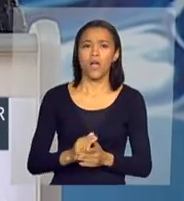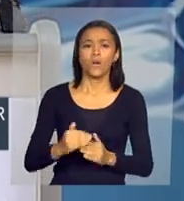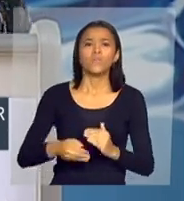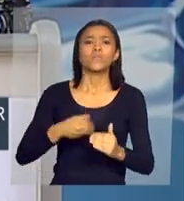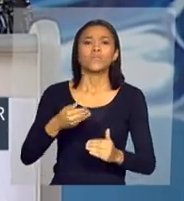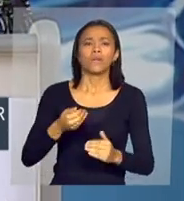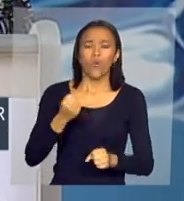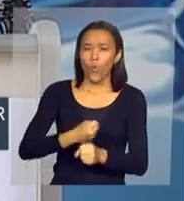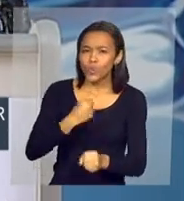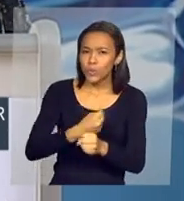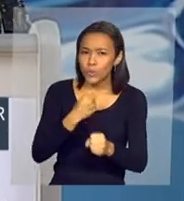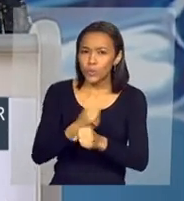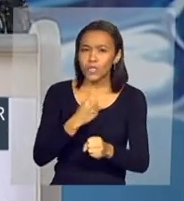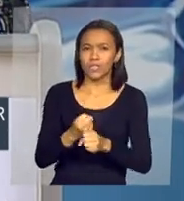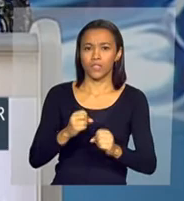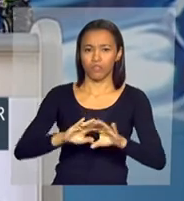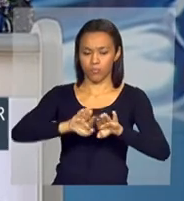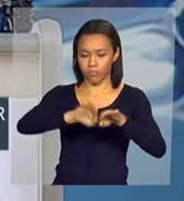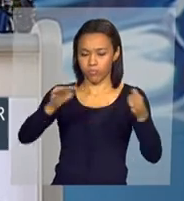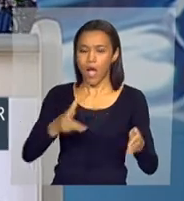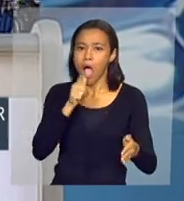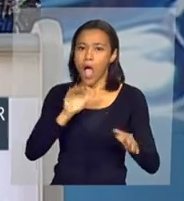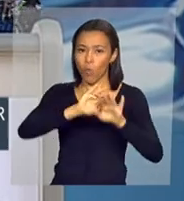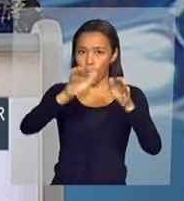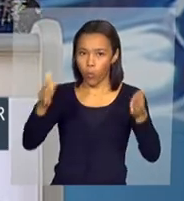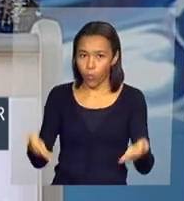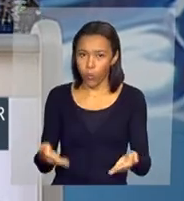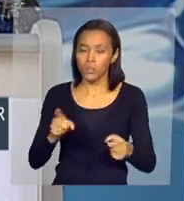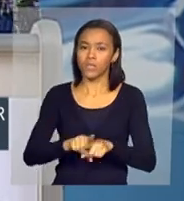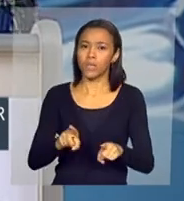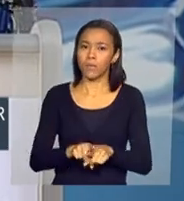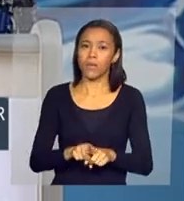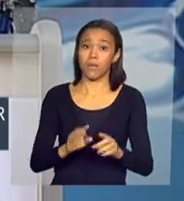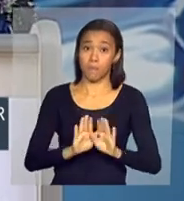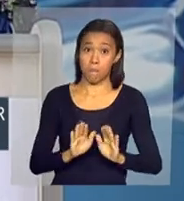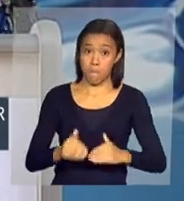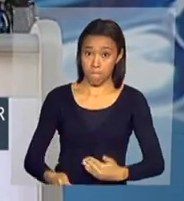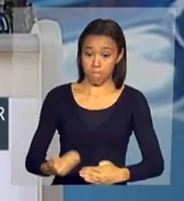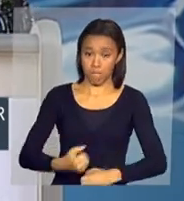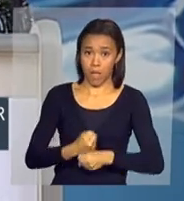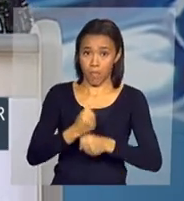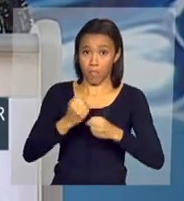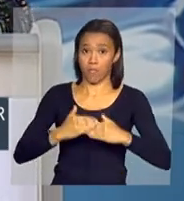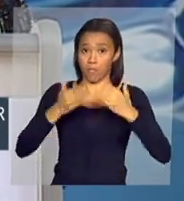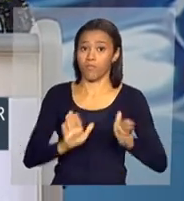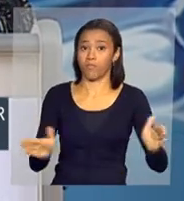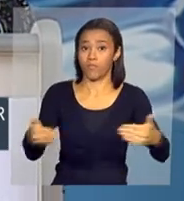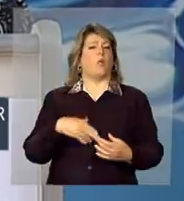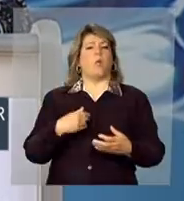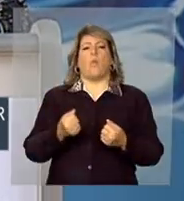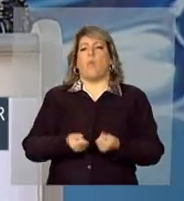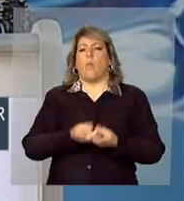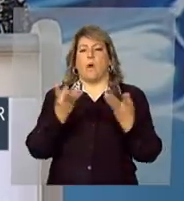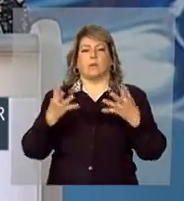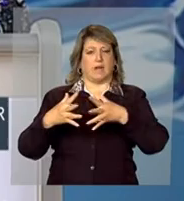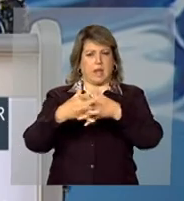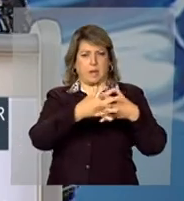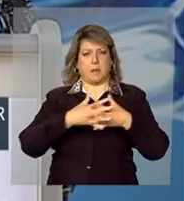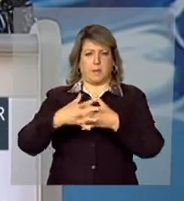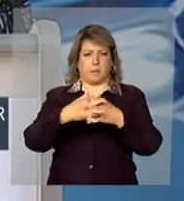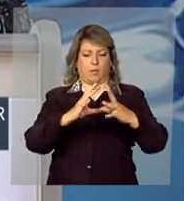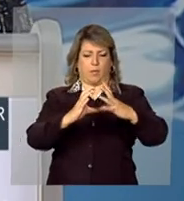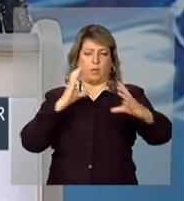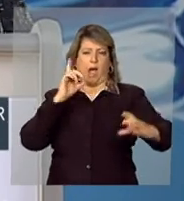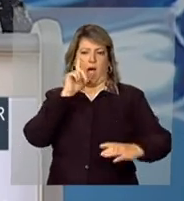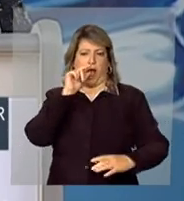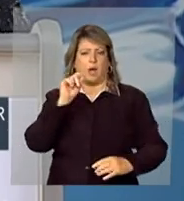construindo cisternas, barreiros e poços, vamos trazer quantos carros-pipas forem necessários